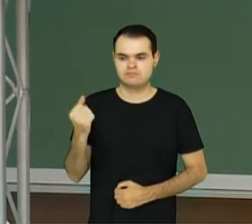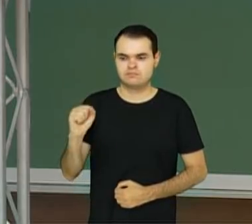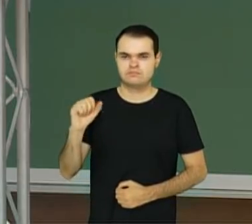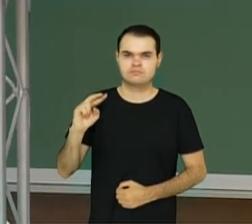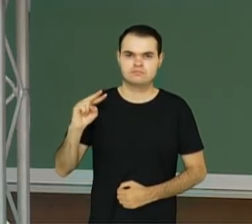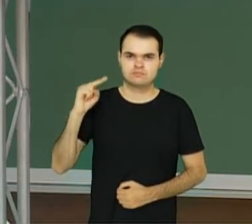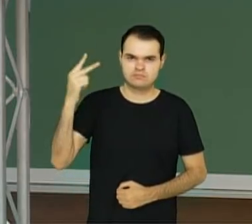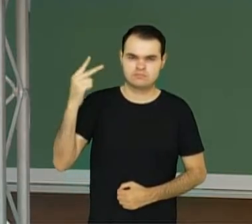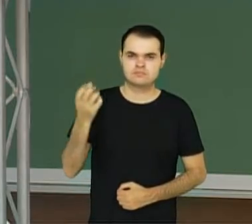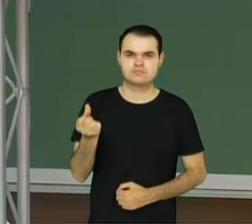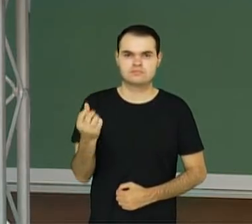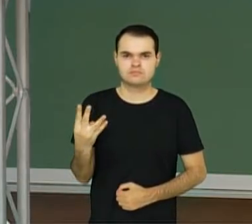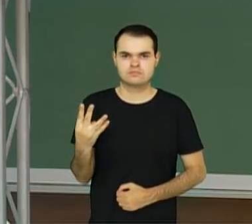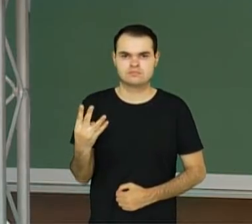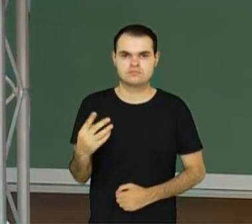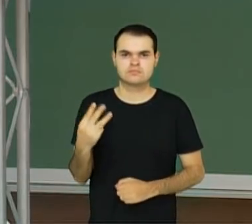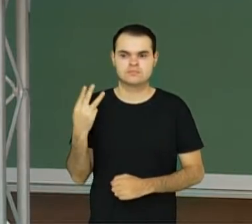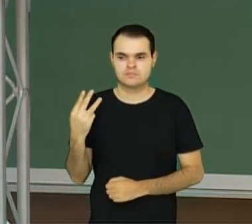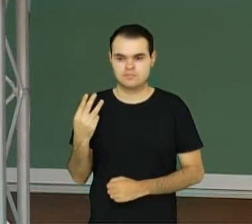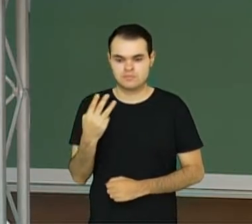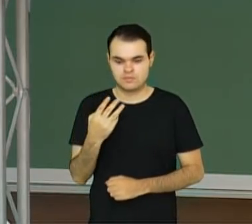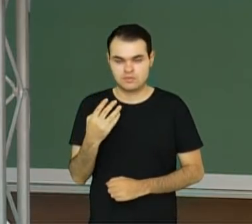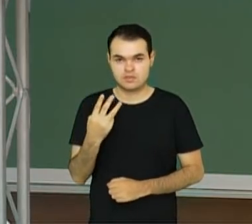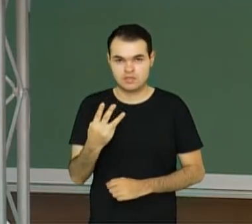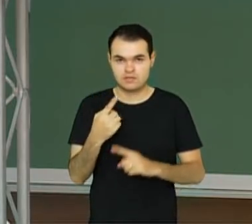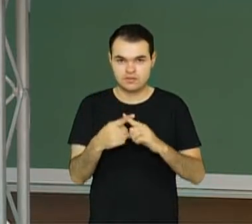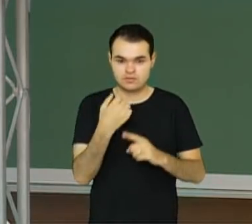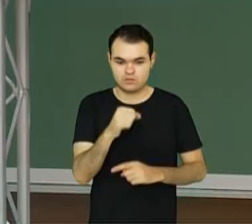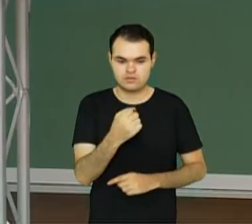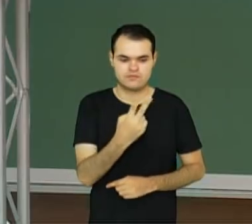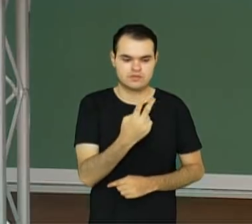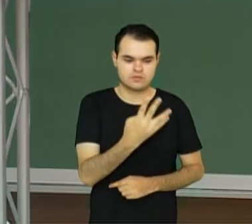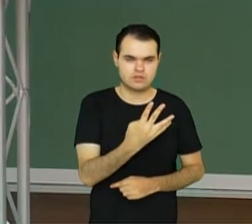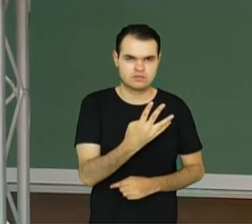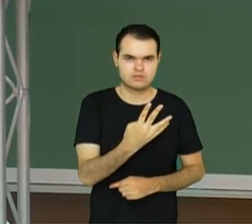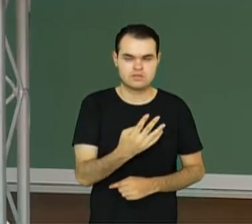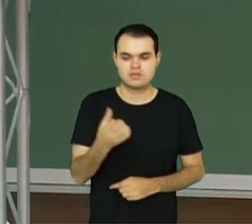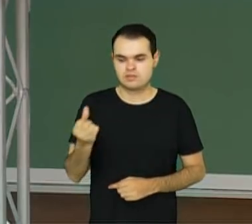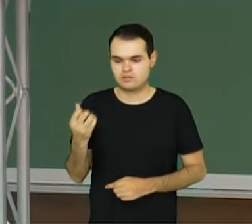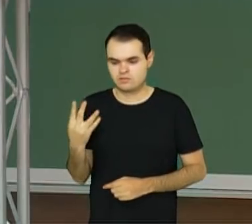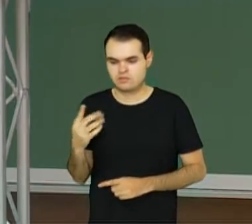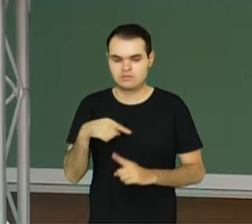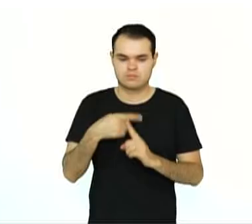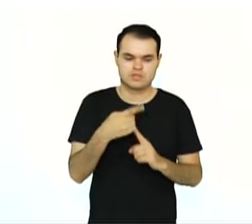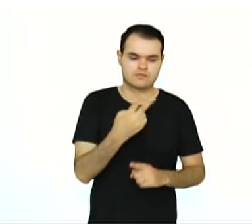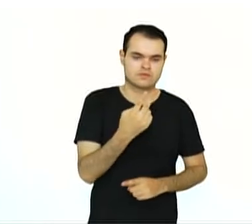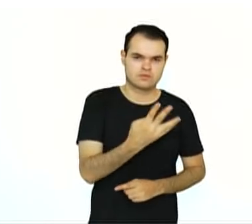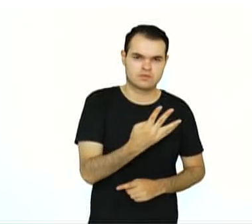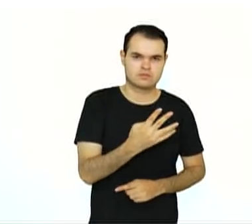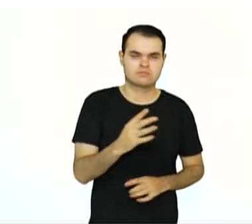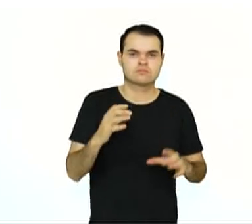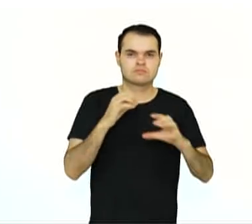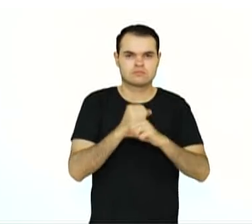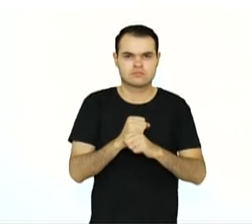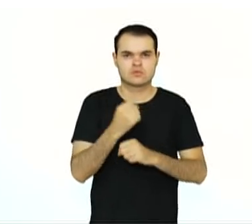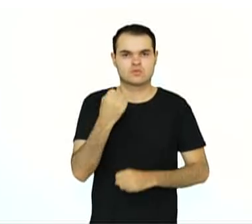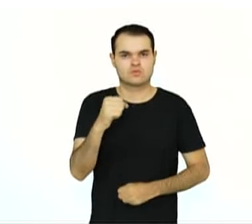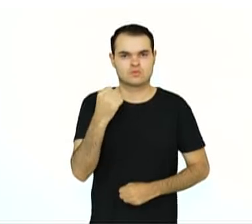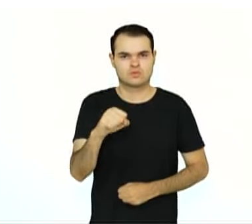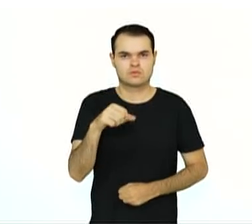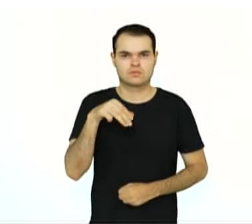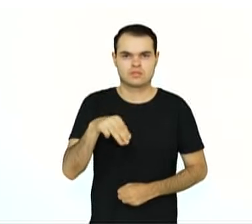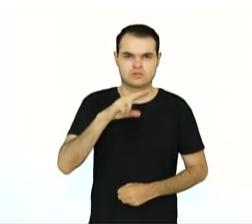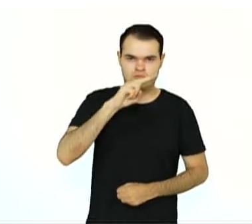ao quadrado é 64, 3 vezes 8 é 24, e 64 mais 24 é 88